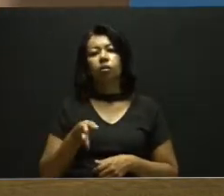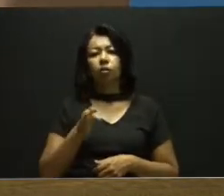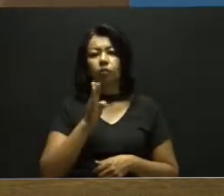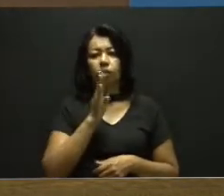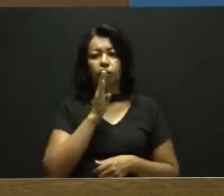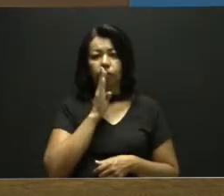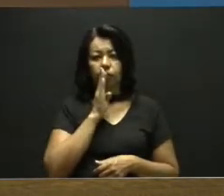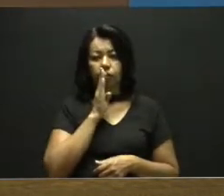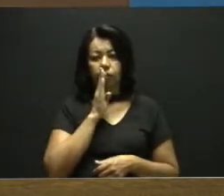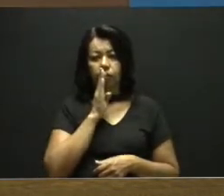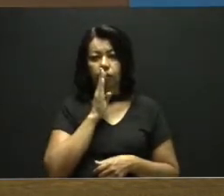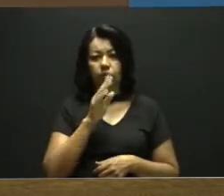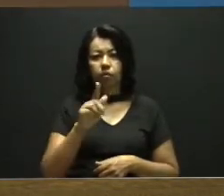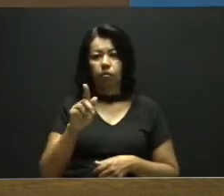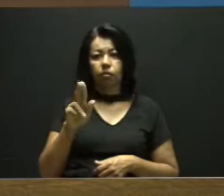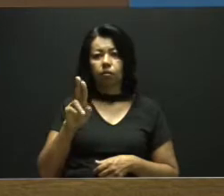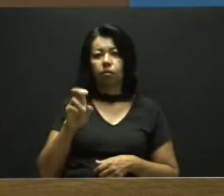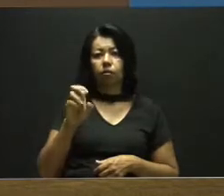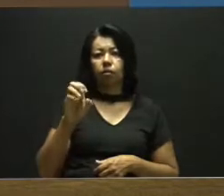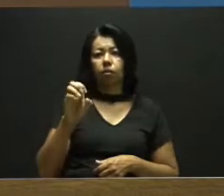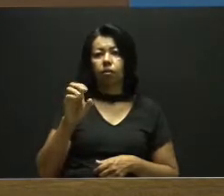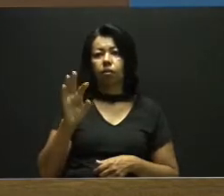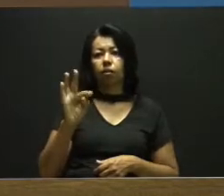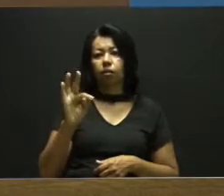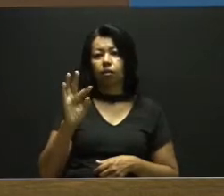guetos e porões